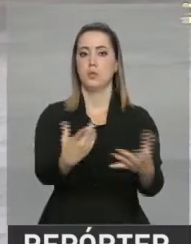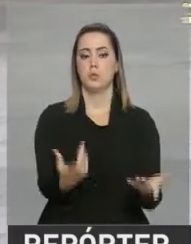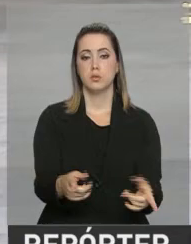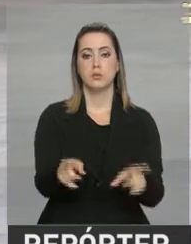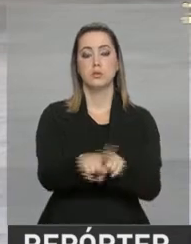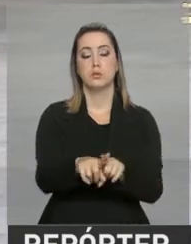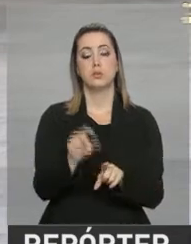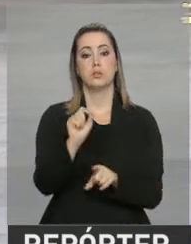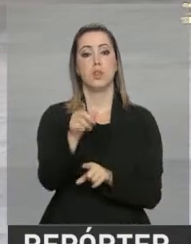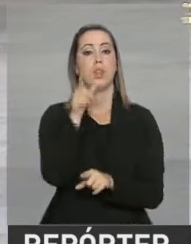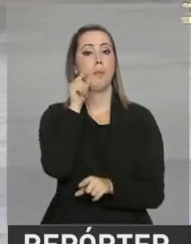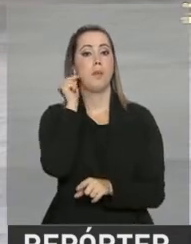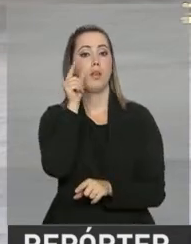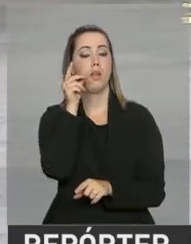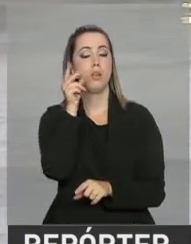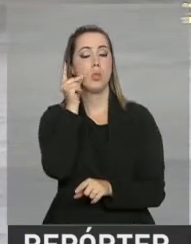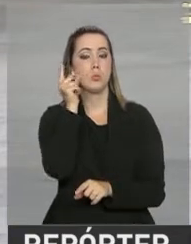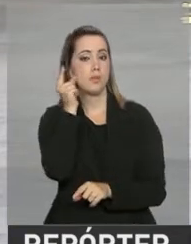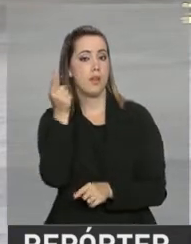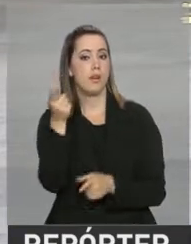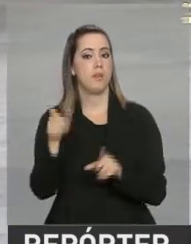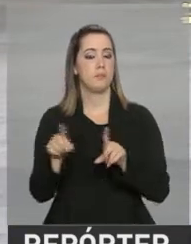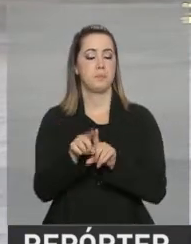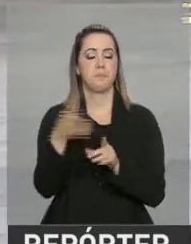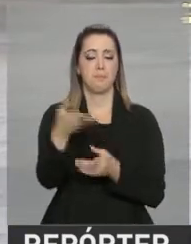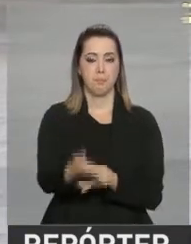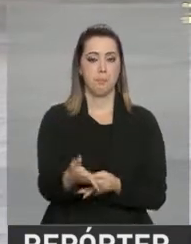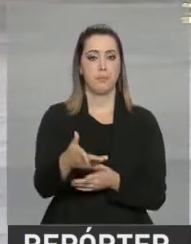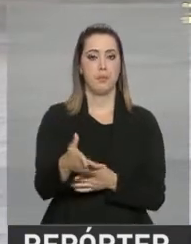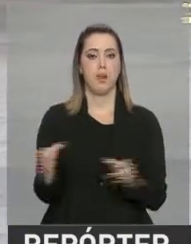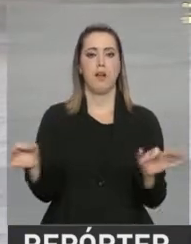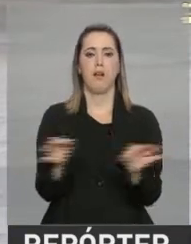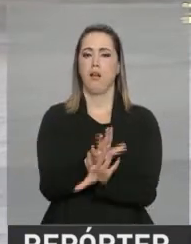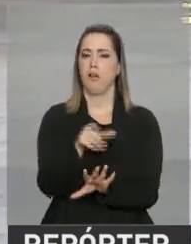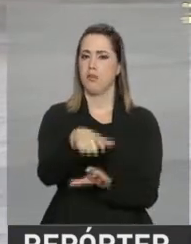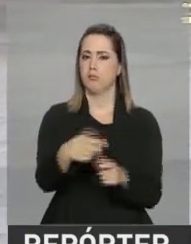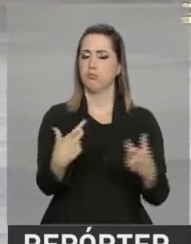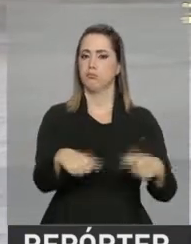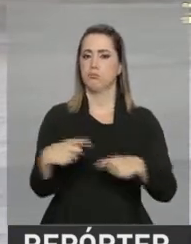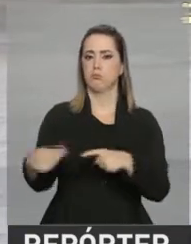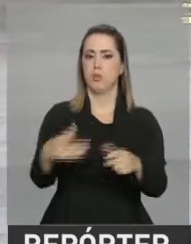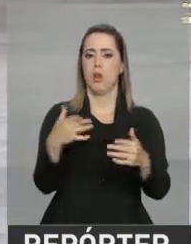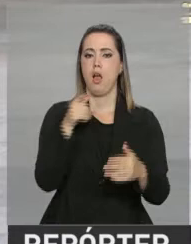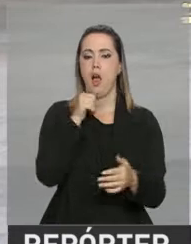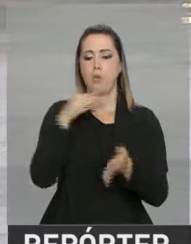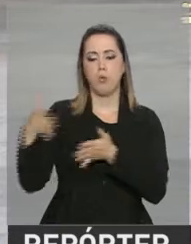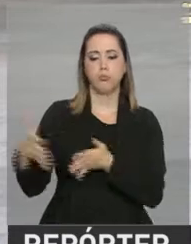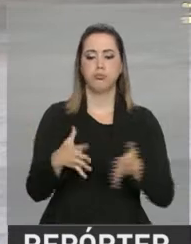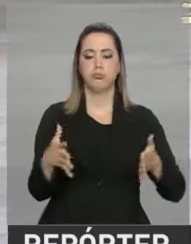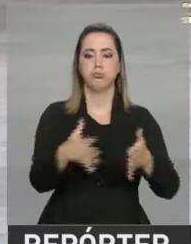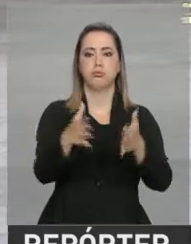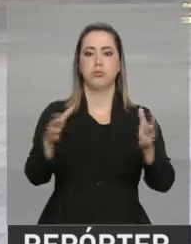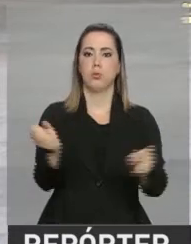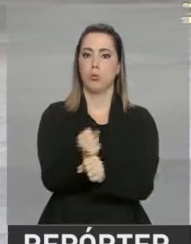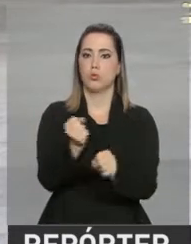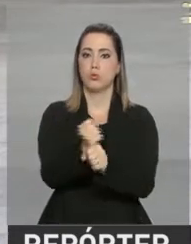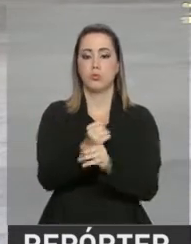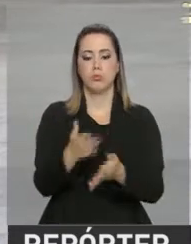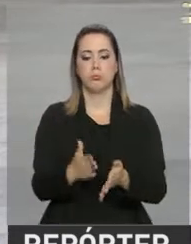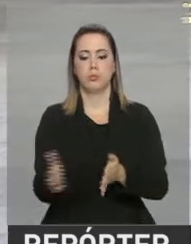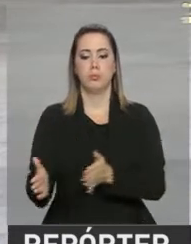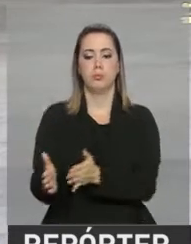e a cidade cearense de Penaforte. Com a conclusão das estruturas necessárias para a passagem de água, o Ministério da